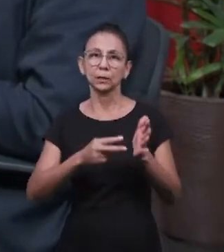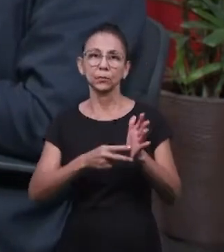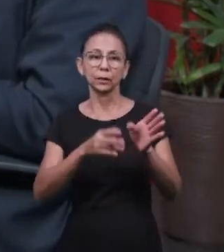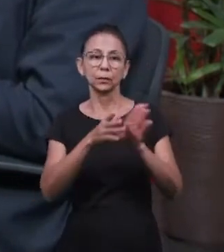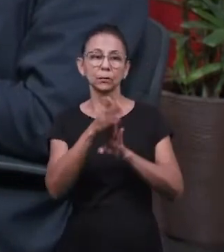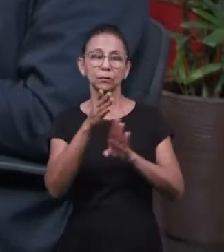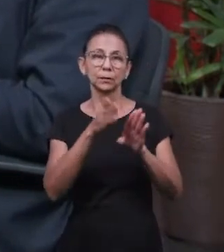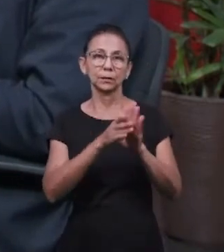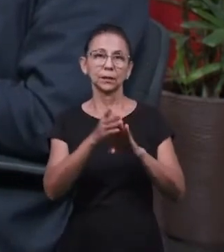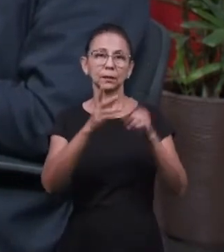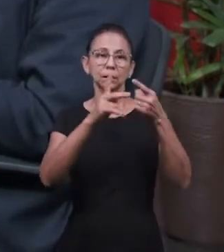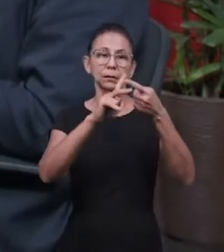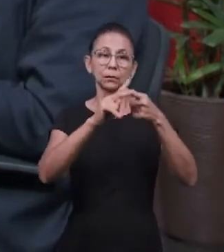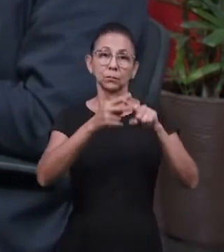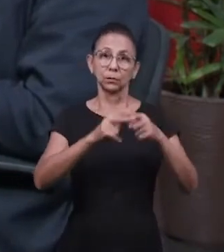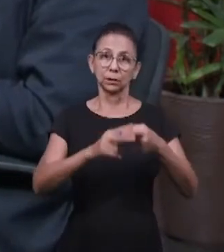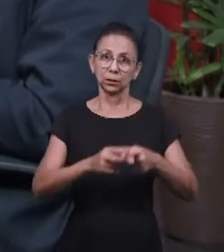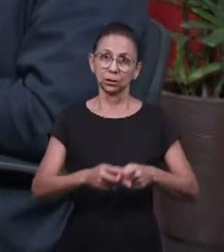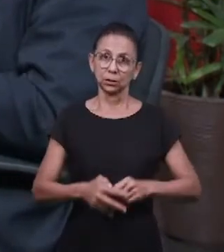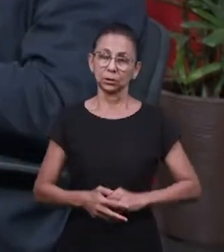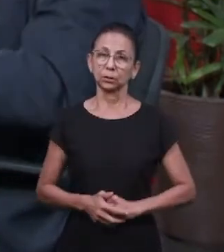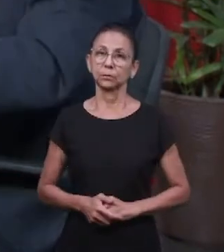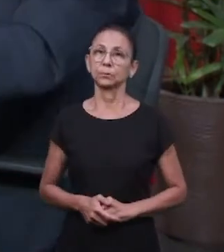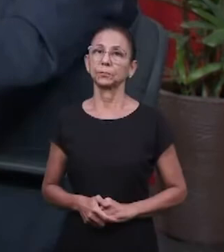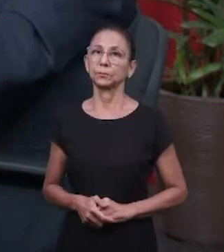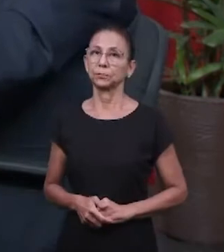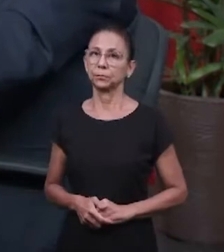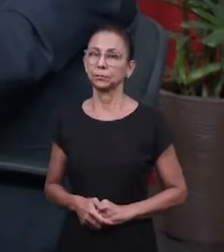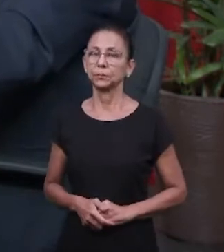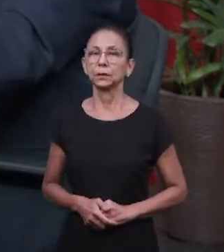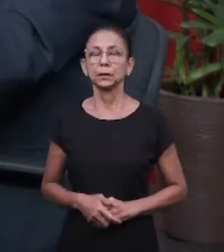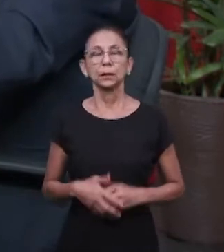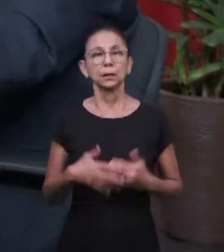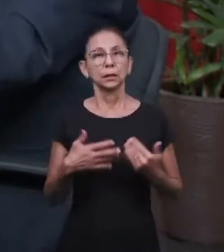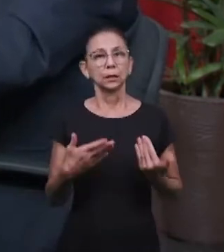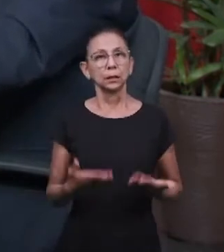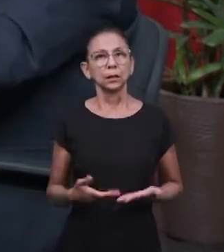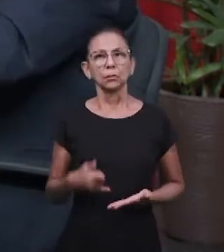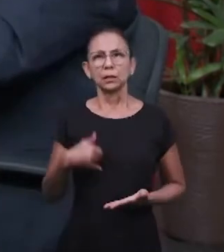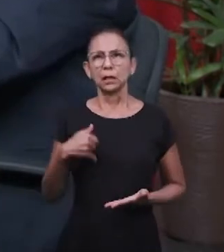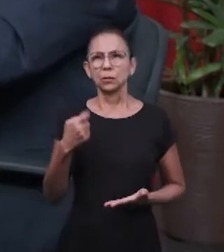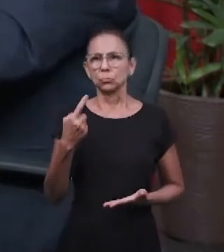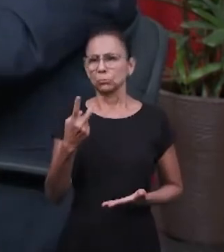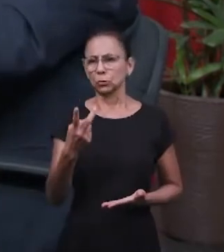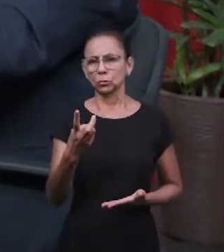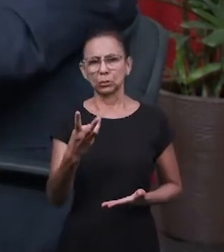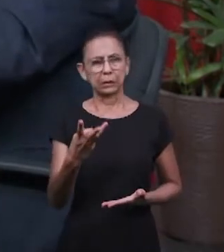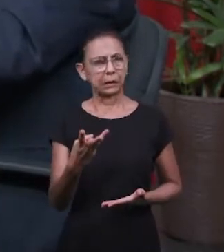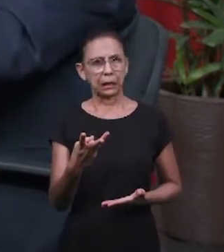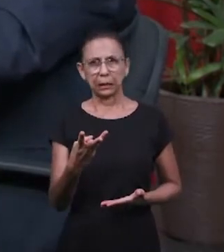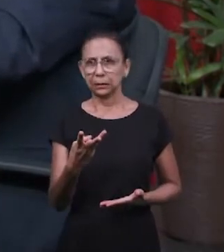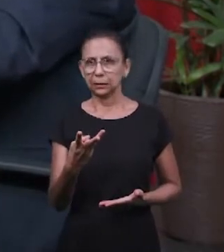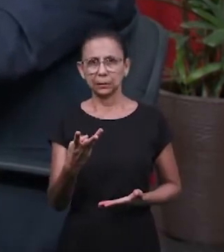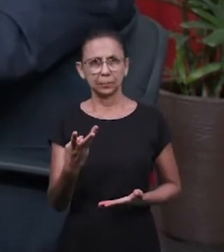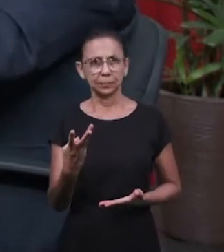filho é fazer, buscar, desde pequeno, seja 1 ano, 2 anos, 3 anos, 5 anos, quando for,